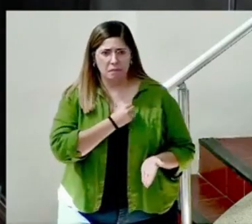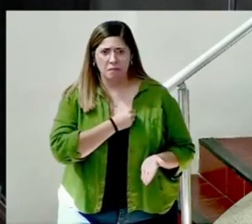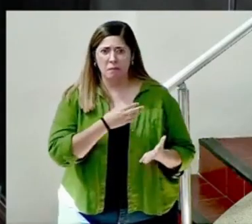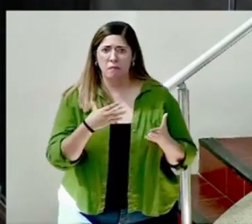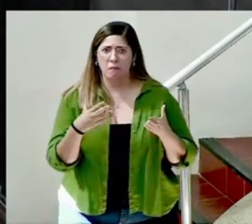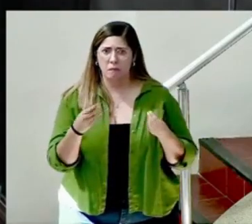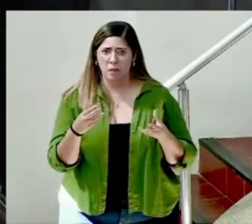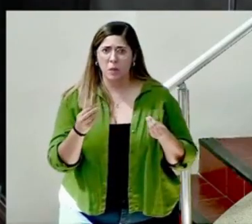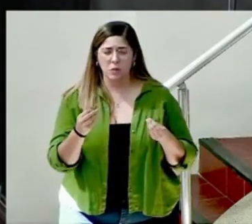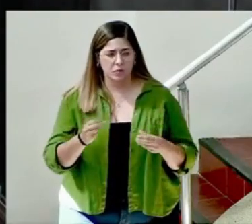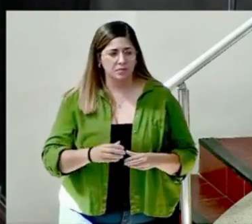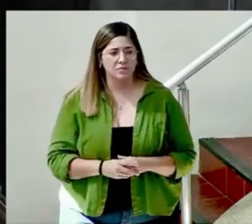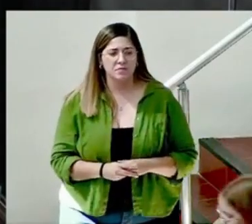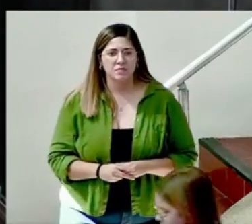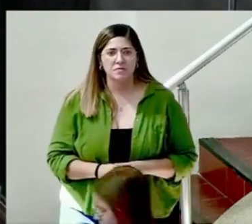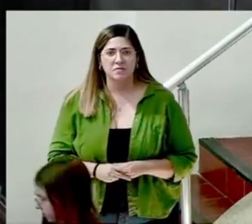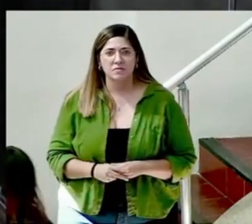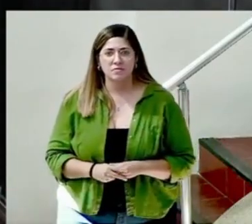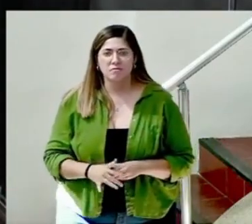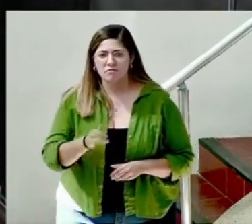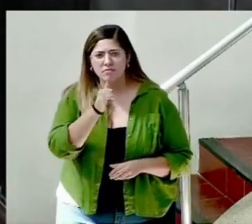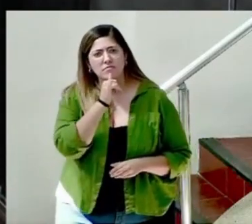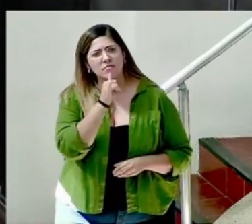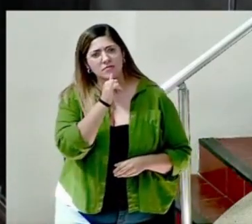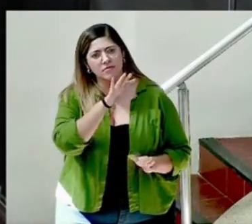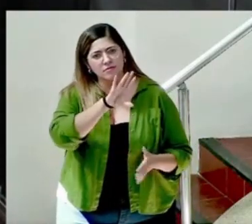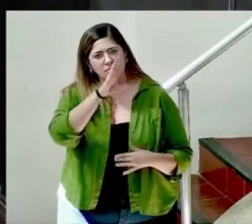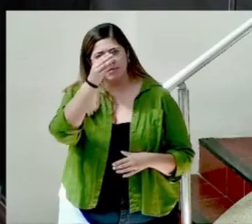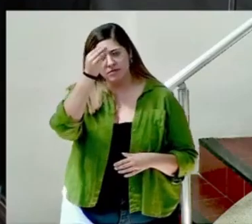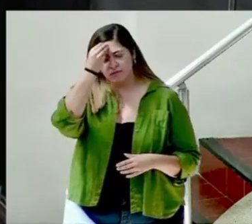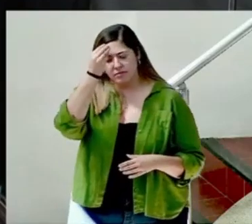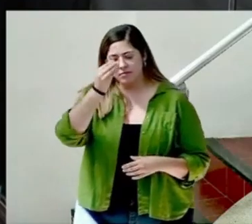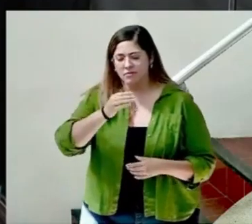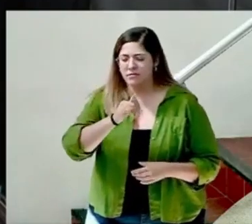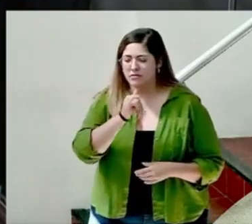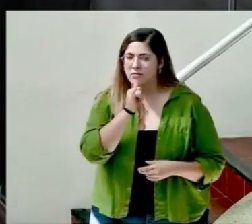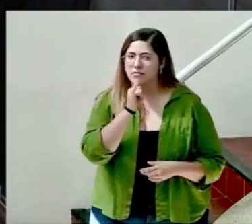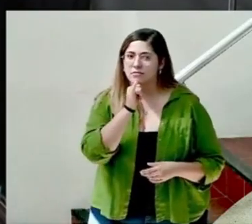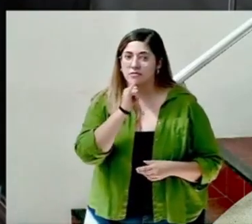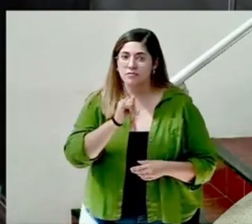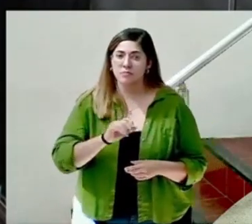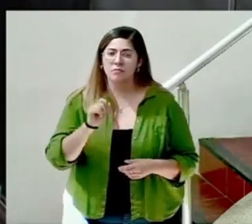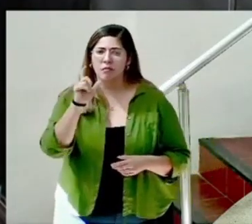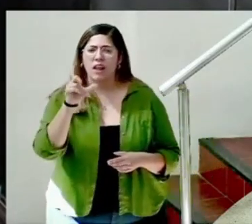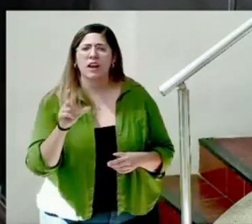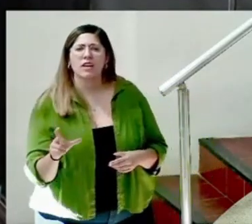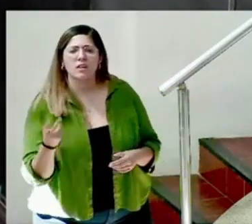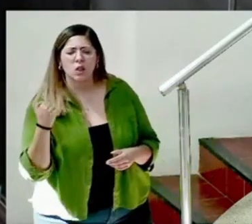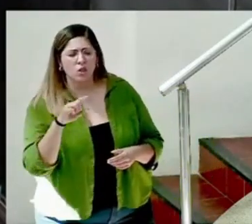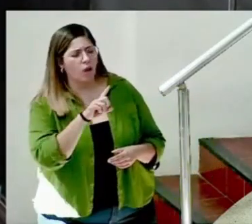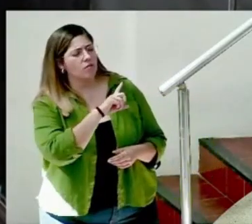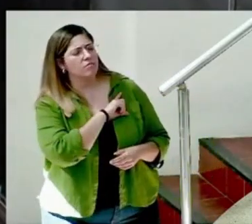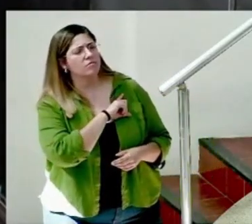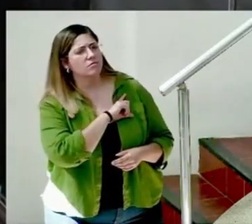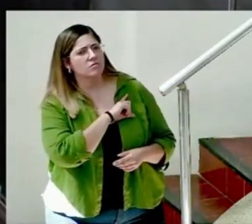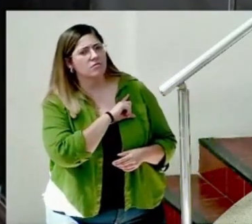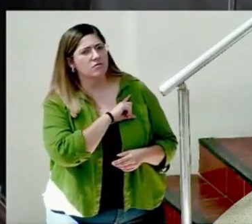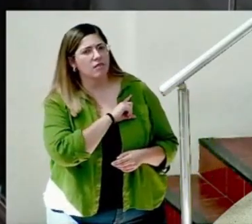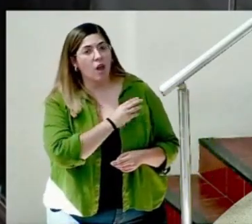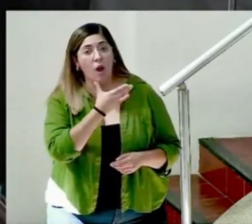Deixe-me dar um exemplo bíblico. Quem de nós pode duvidar de um